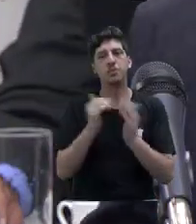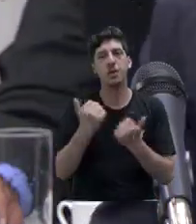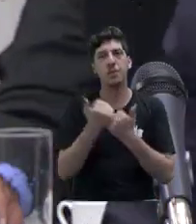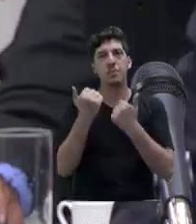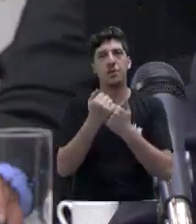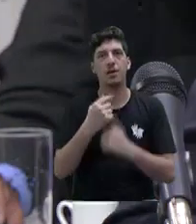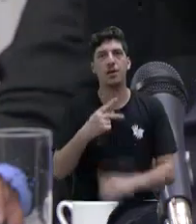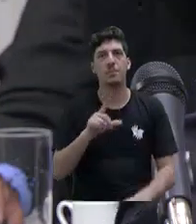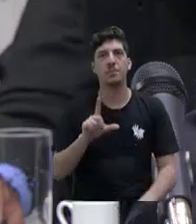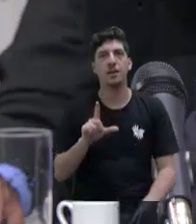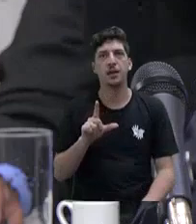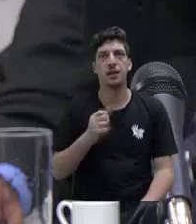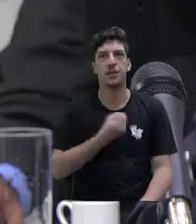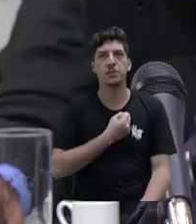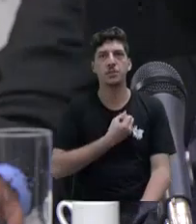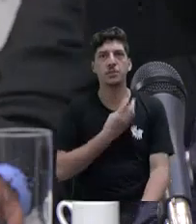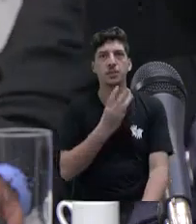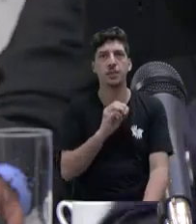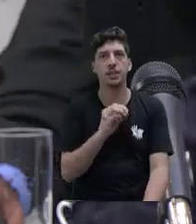que é o